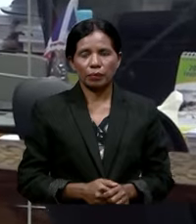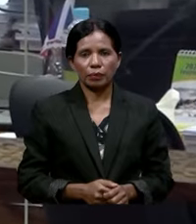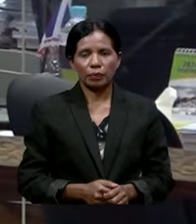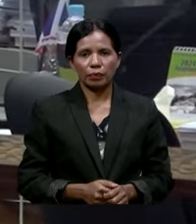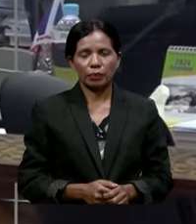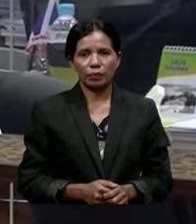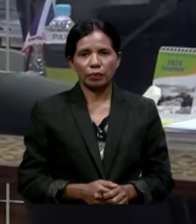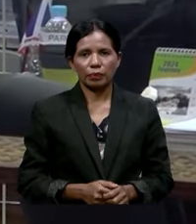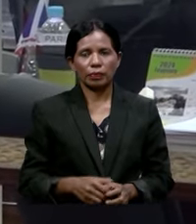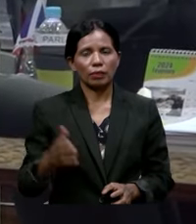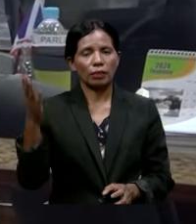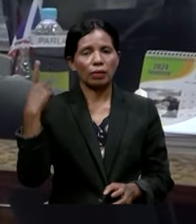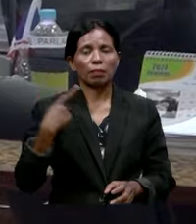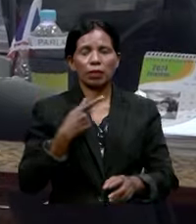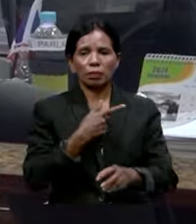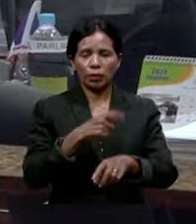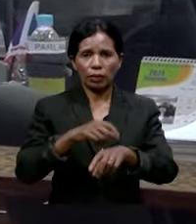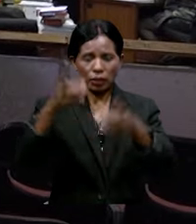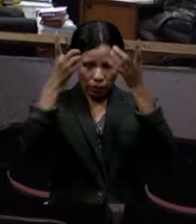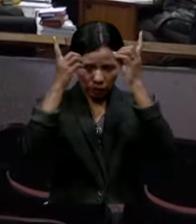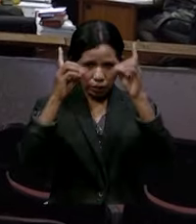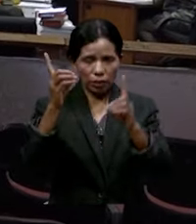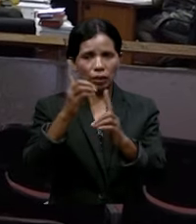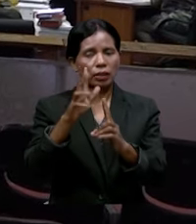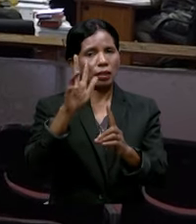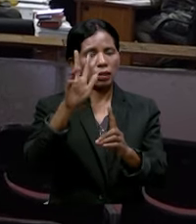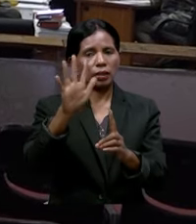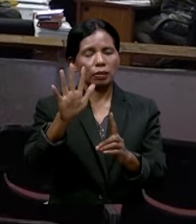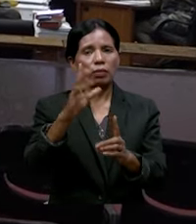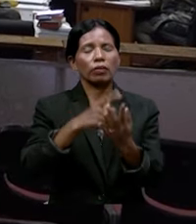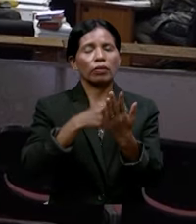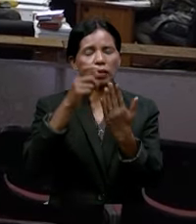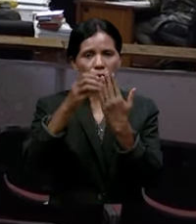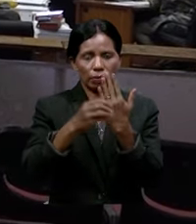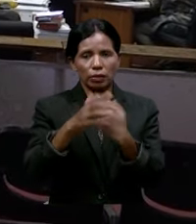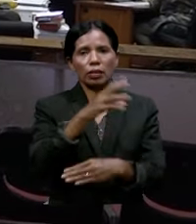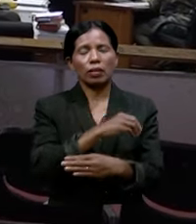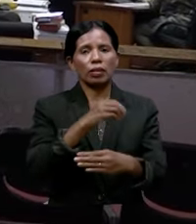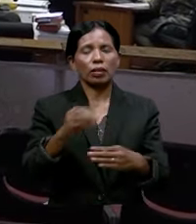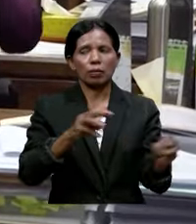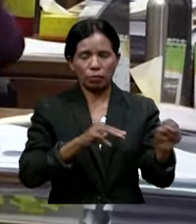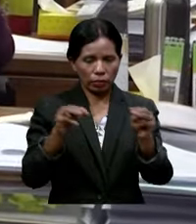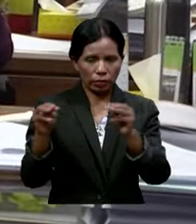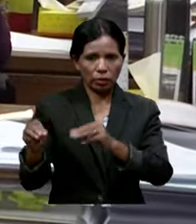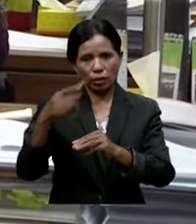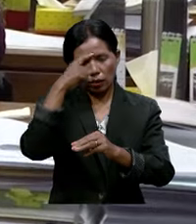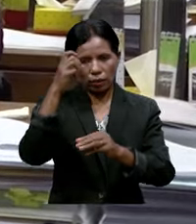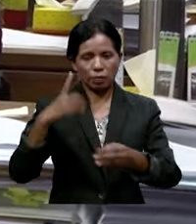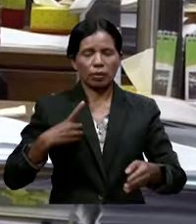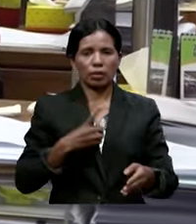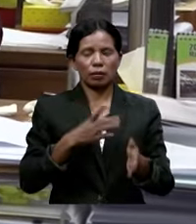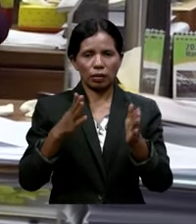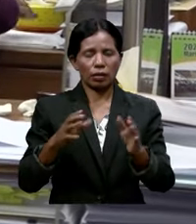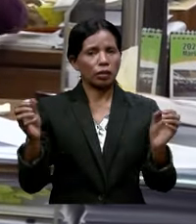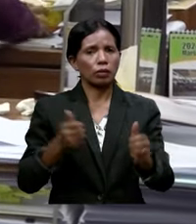Antes, no Parlamento Nacional de Siri Loron Lima, fulan março, halo eleição para comissário CAC, mas bem a dia fale, e também deputado Siri La Prensa e